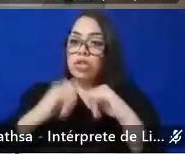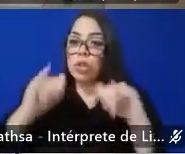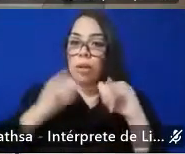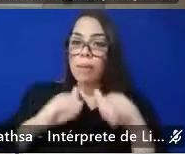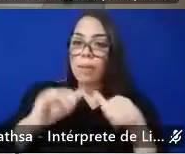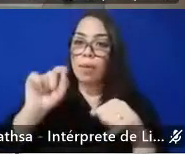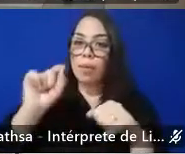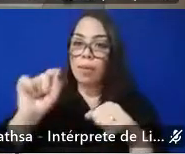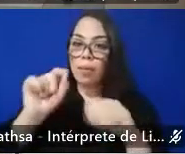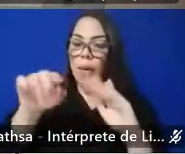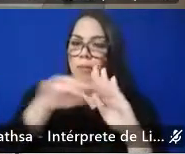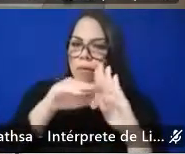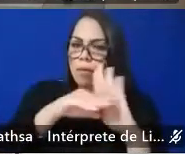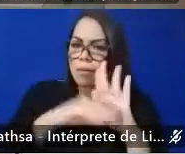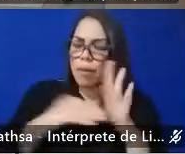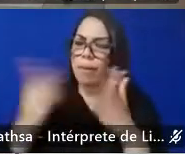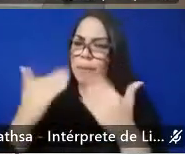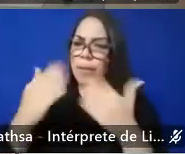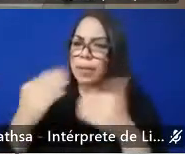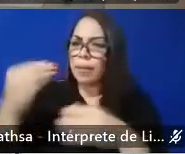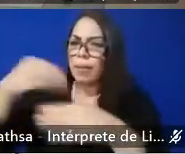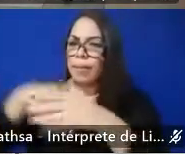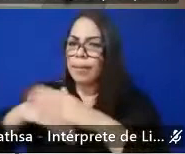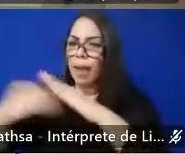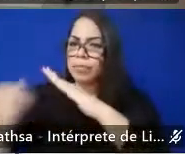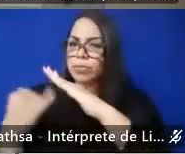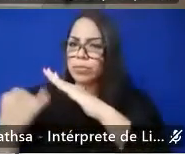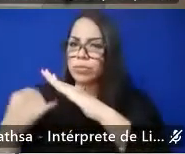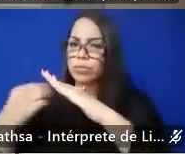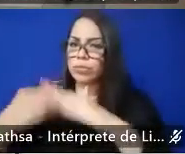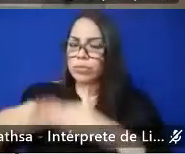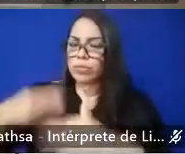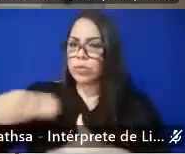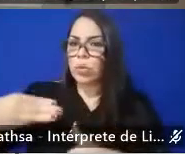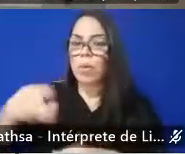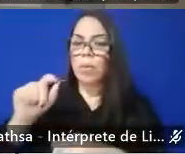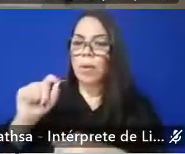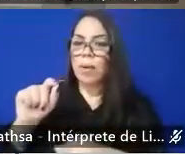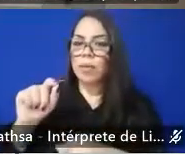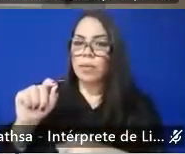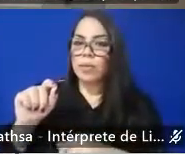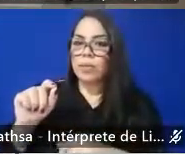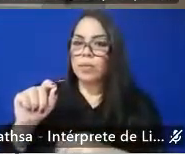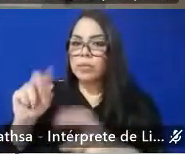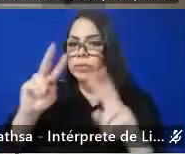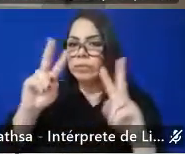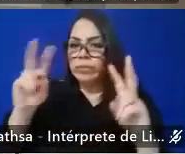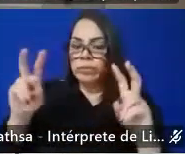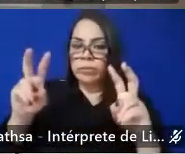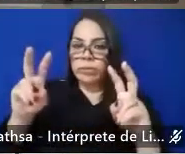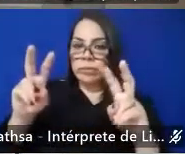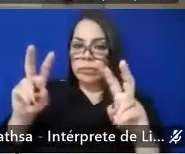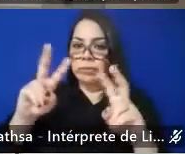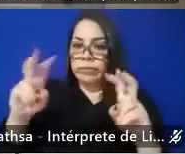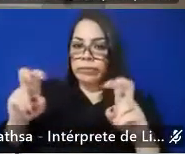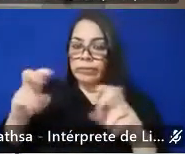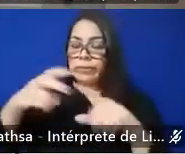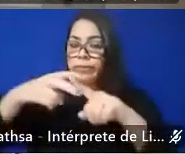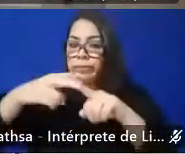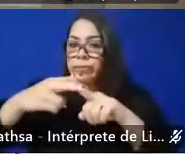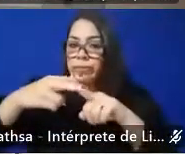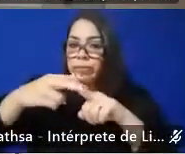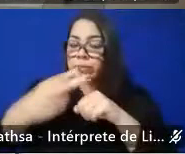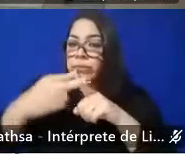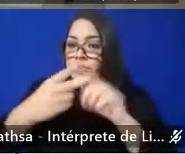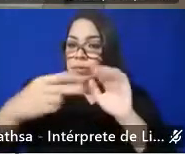para debate com os membros da instituição sobre a uma reforma regulamentação melhor